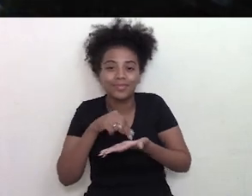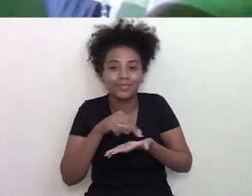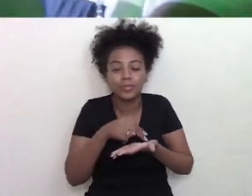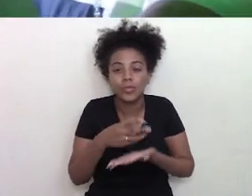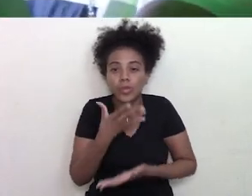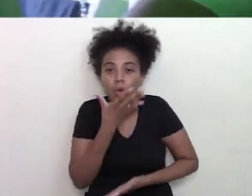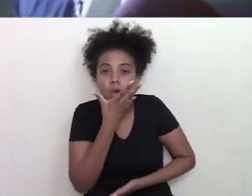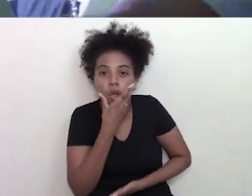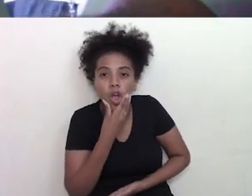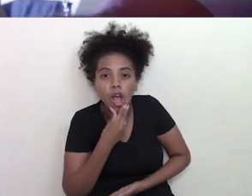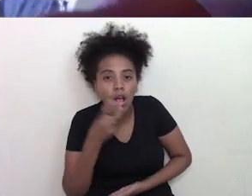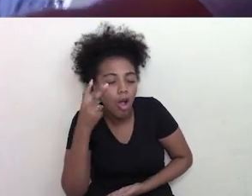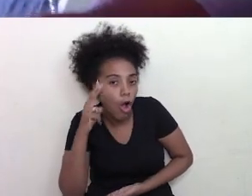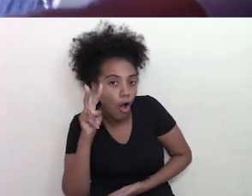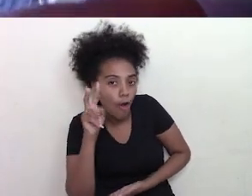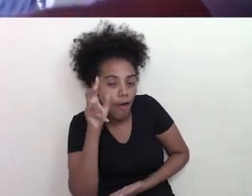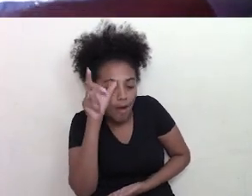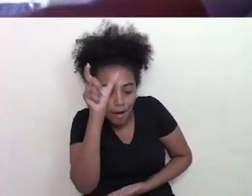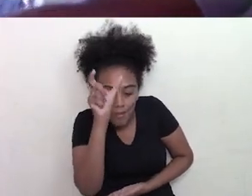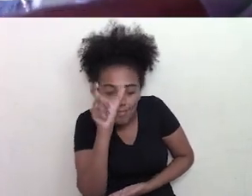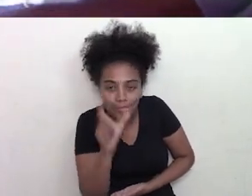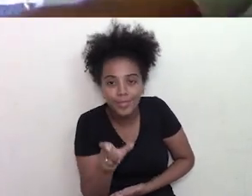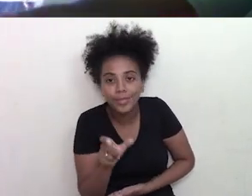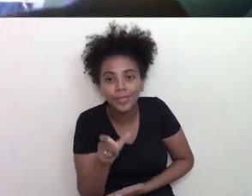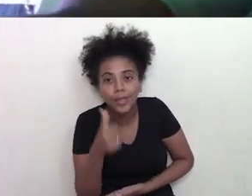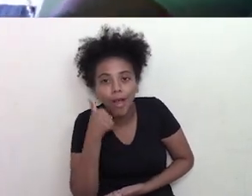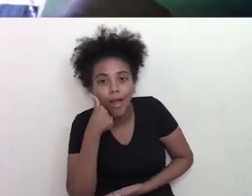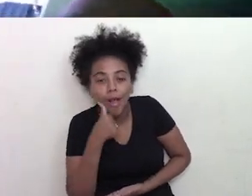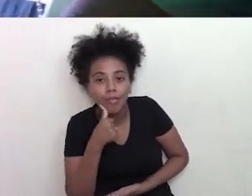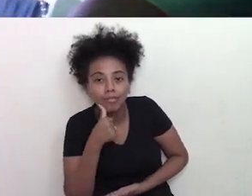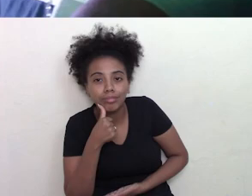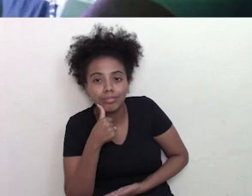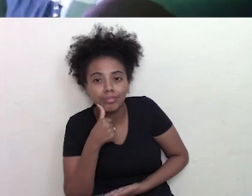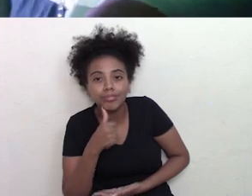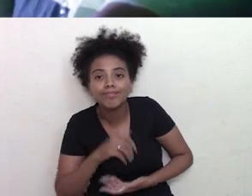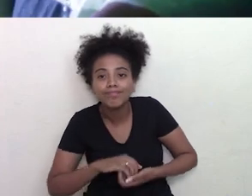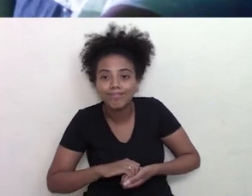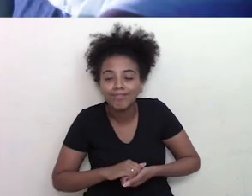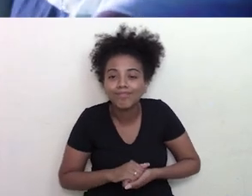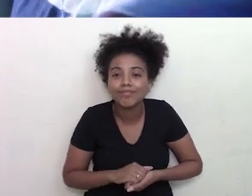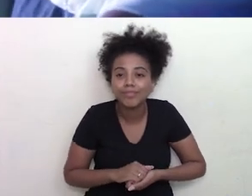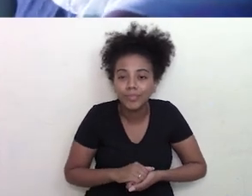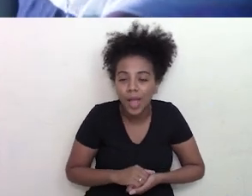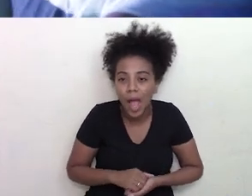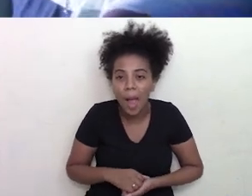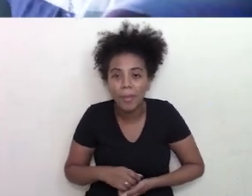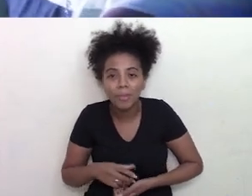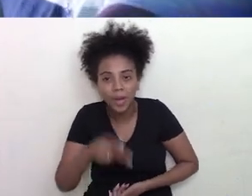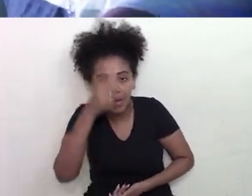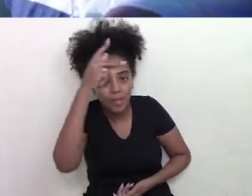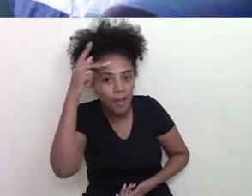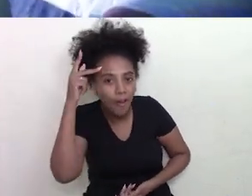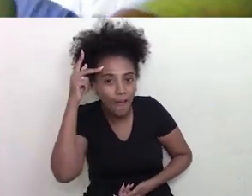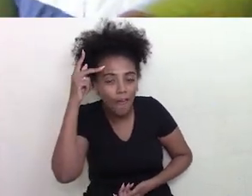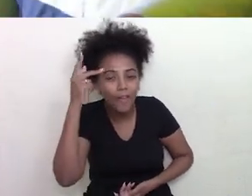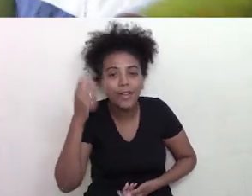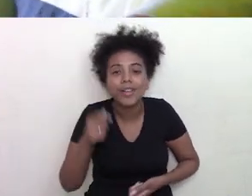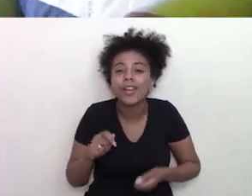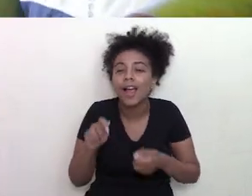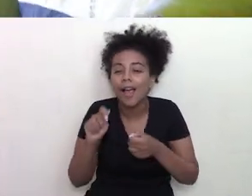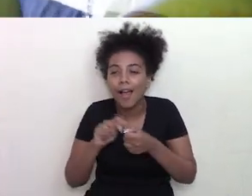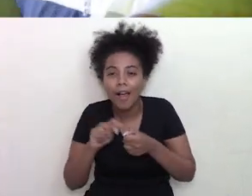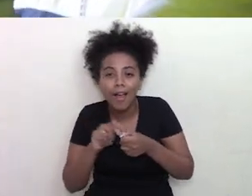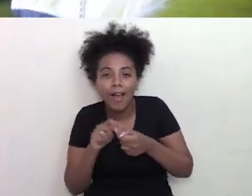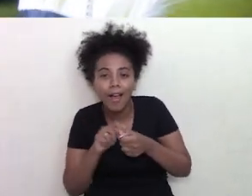Agachadinho. Tem homem que não aguenta ver mulher. Tem homem que nem sabe o que é. Tem gente que só faz com camisinha. Sou eu. Só usam